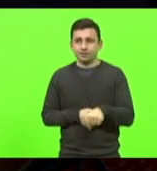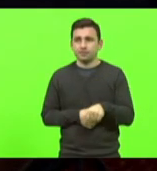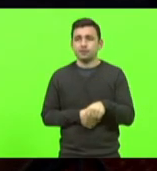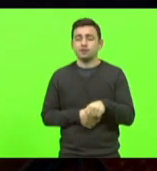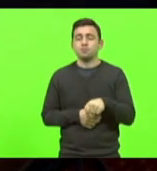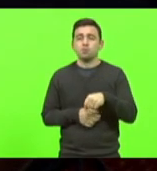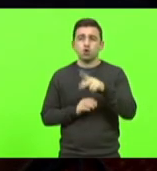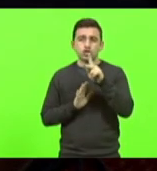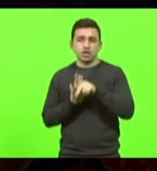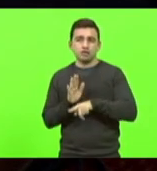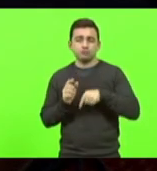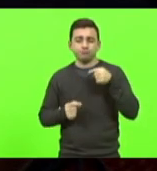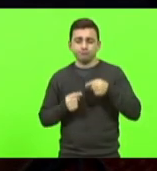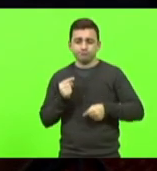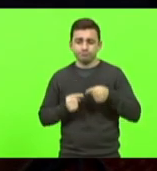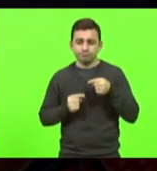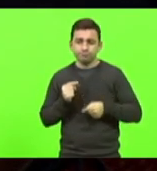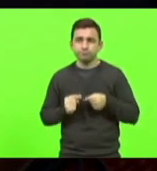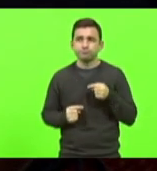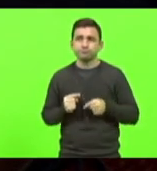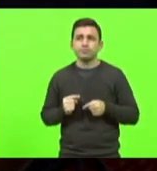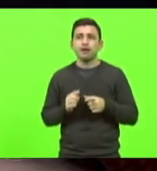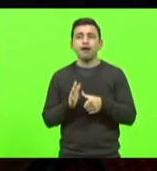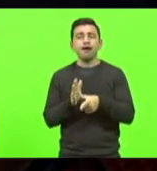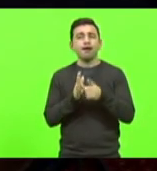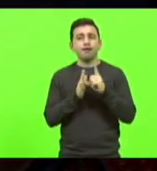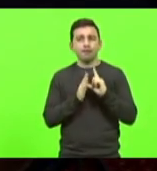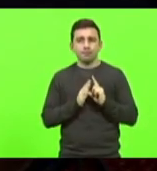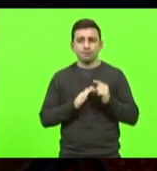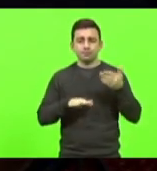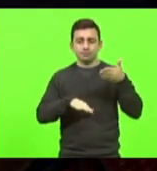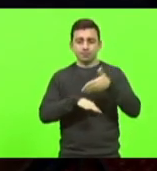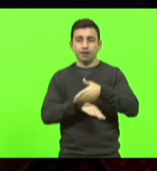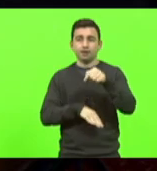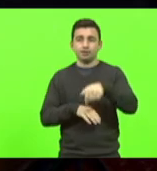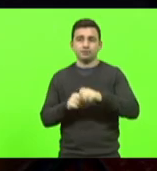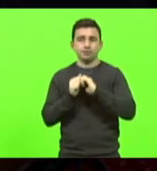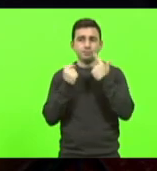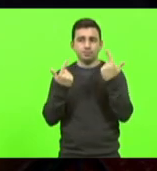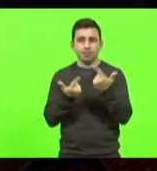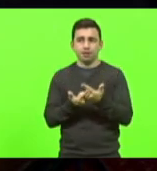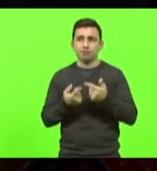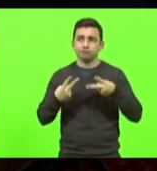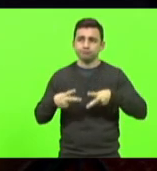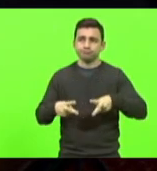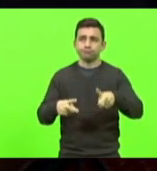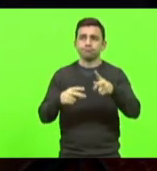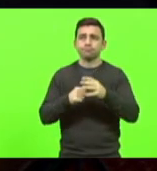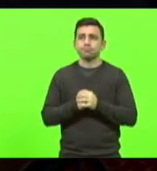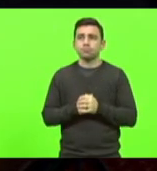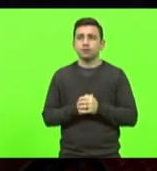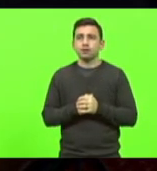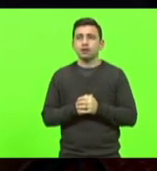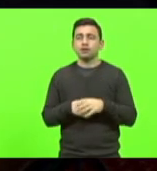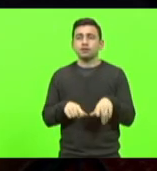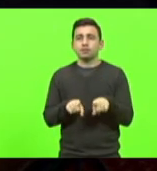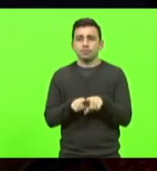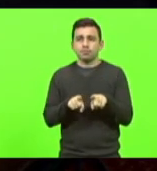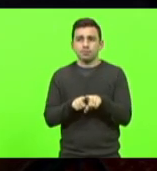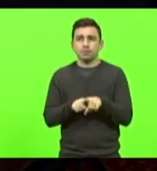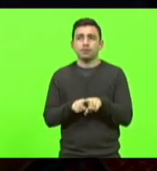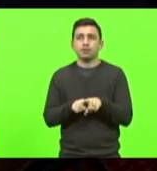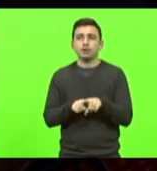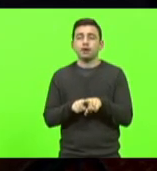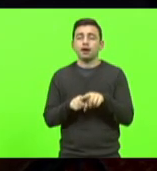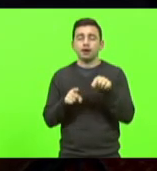debatido foi discutido antes de entrar na Assembleia durante a permanência O parlamento Catarinense